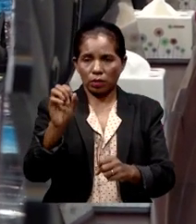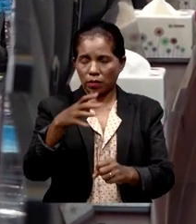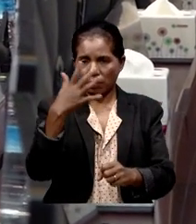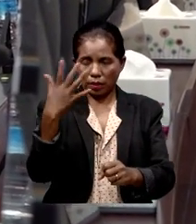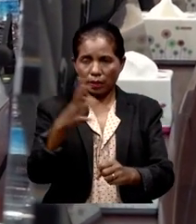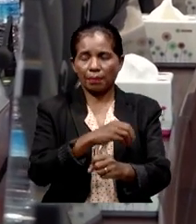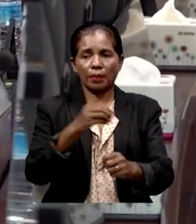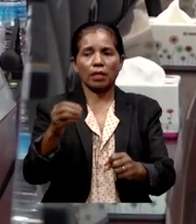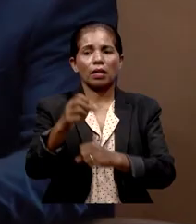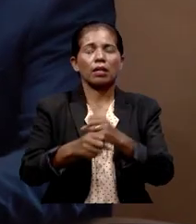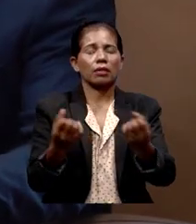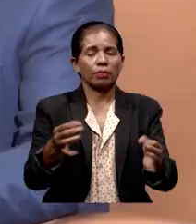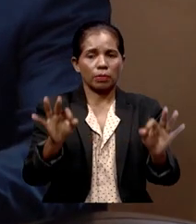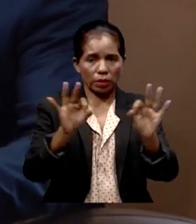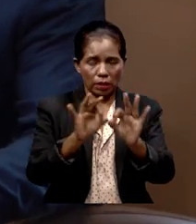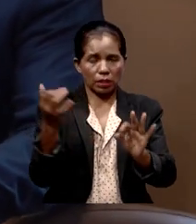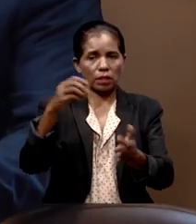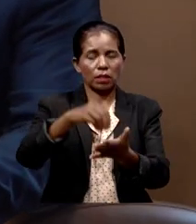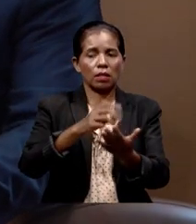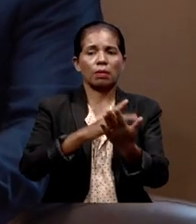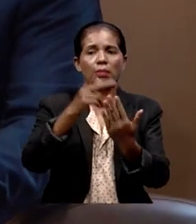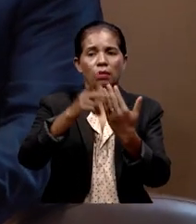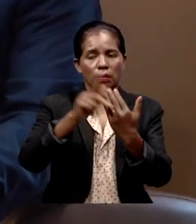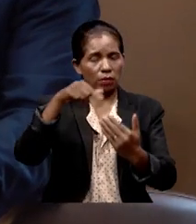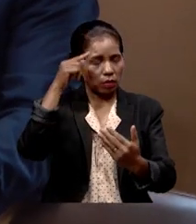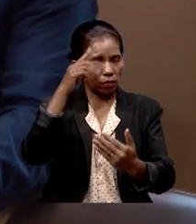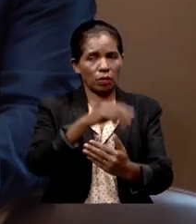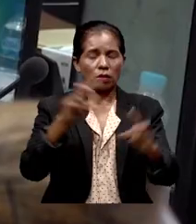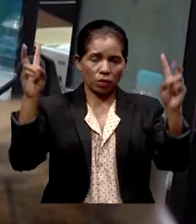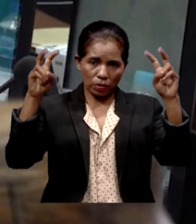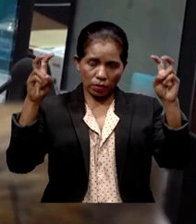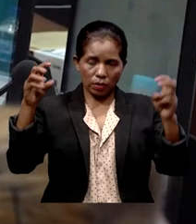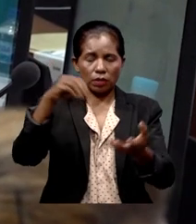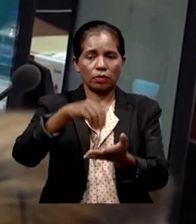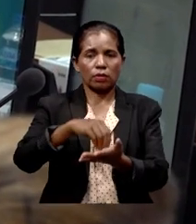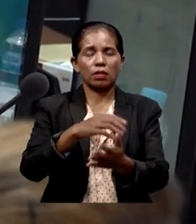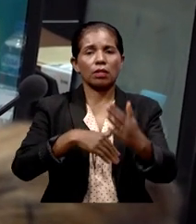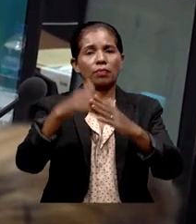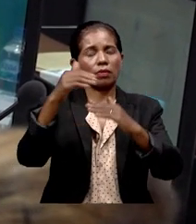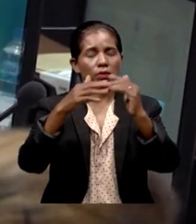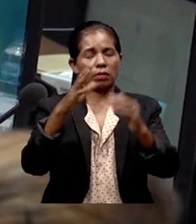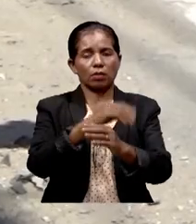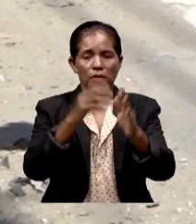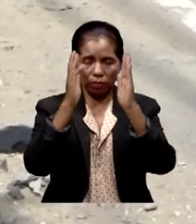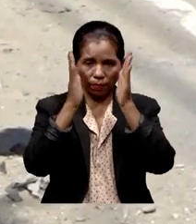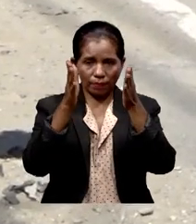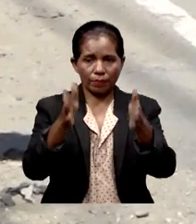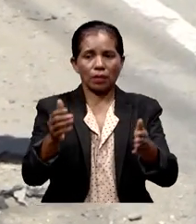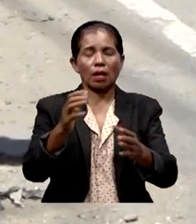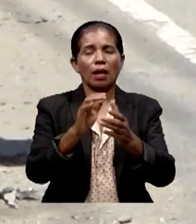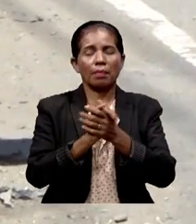implementação ba prioridade sira, nebe prevê e a programa governo, rolema, investimento e a infraestrutura estratégica,